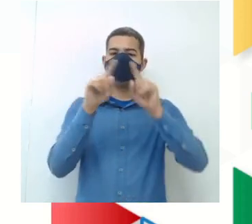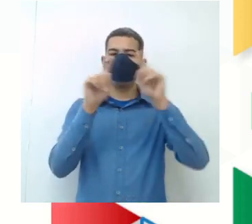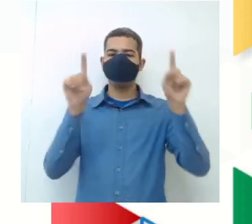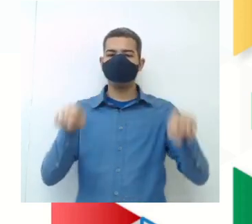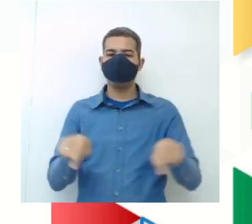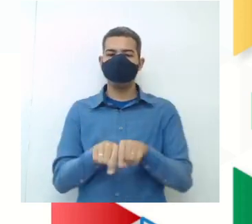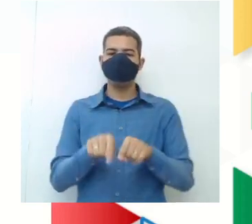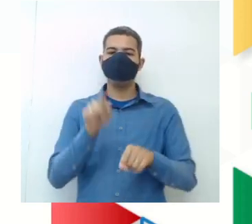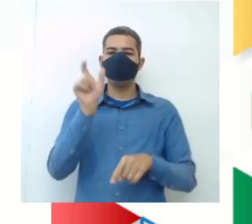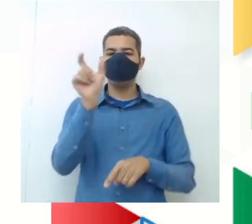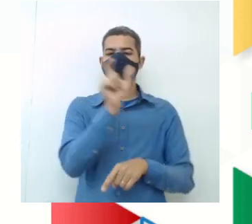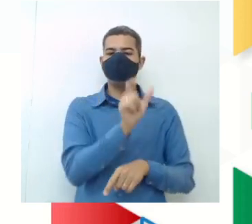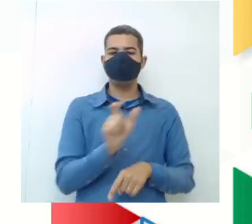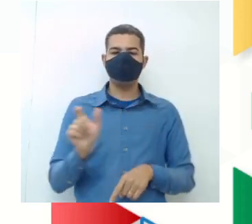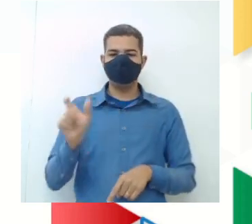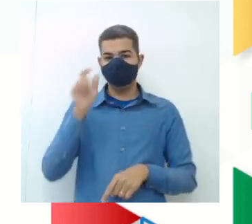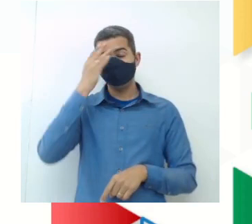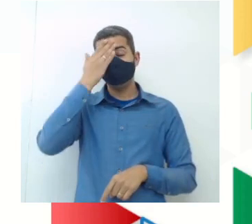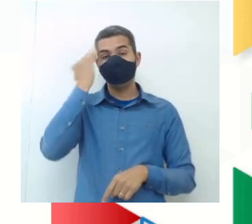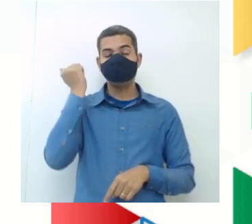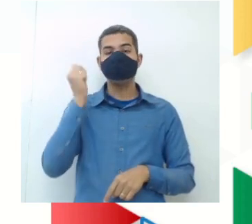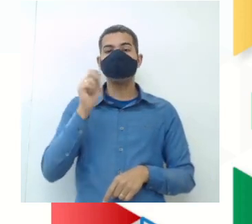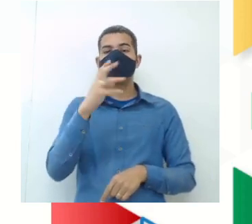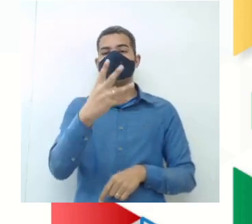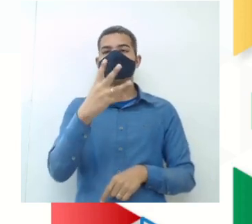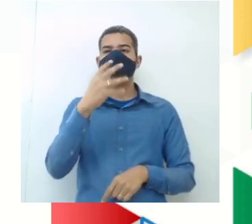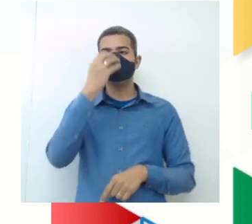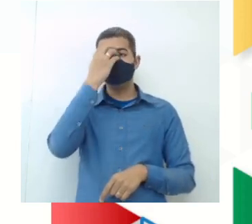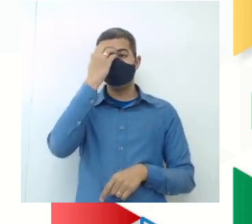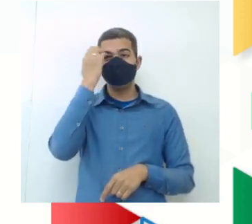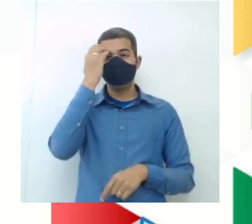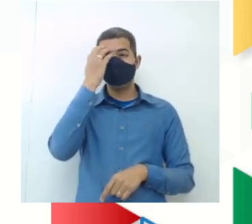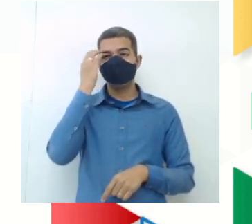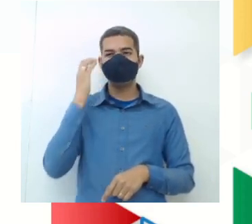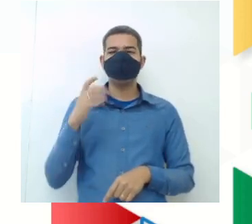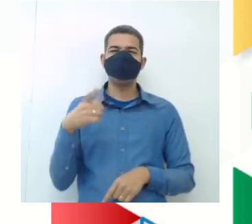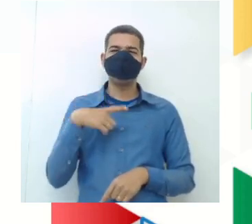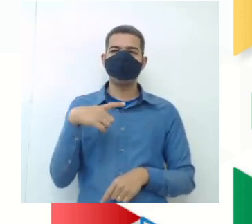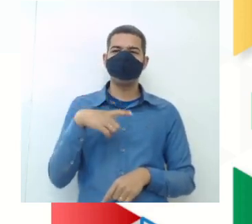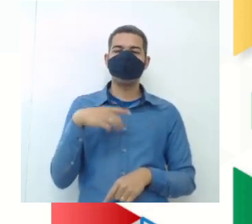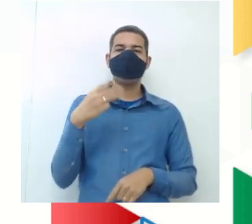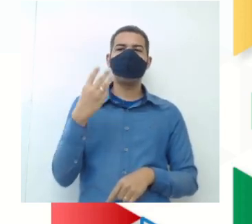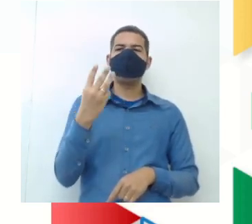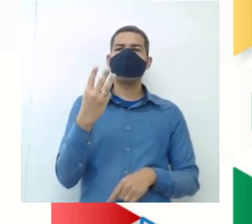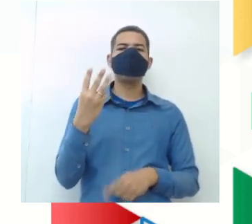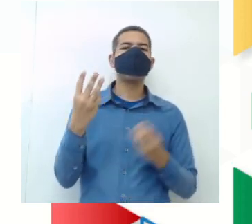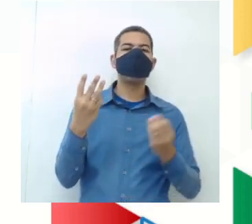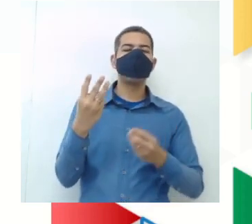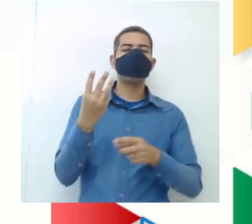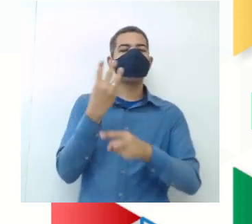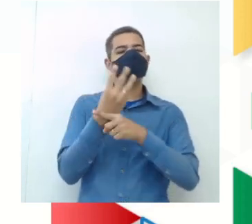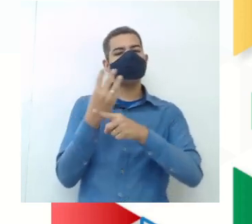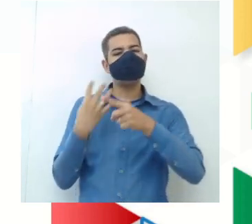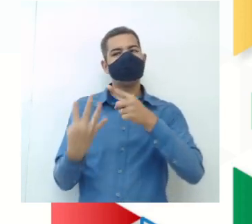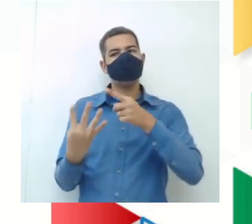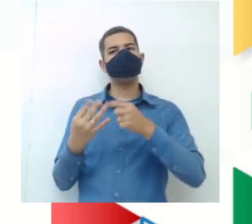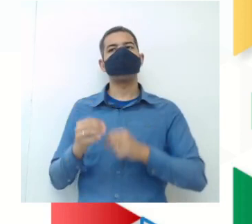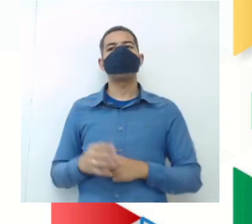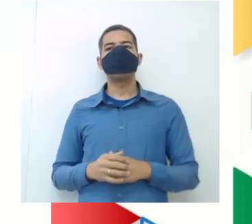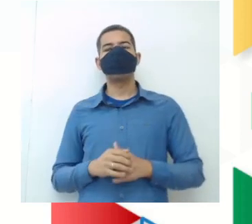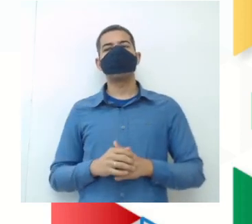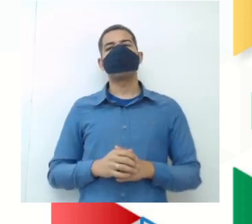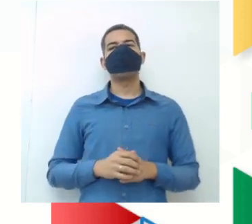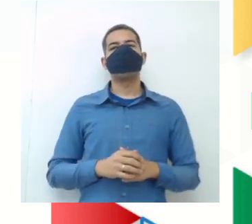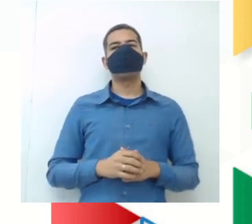para 4 quadrados menores, nós temos 1, 2 e 3, 3 de 4 partes estão